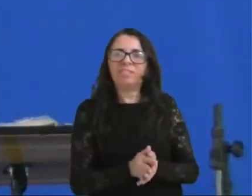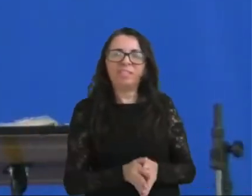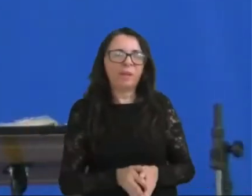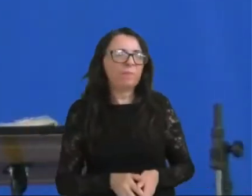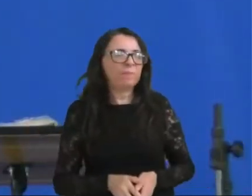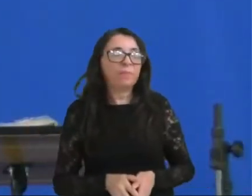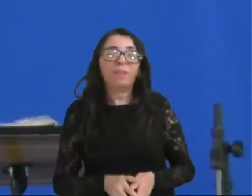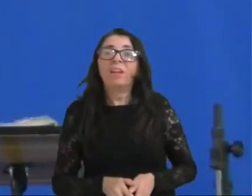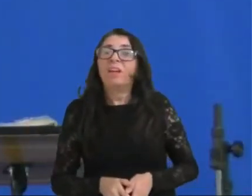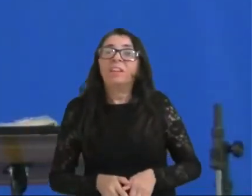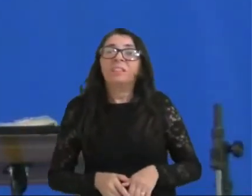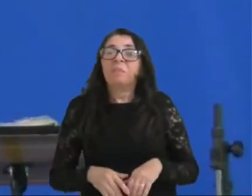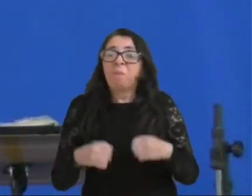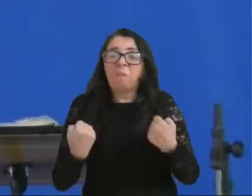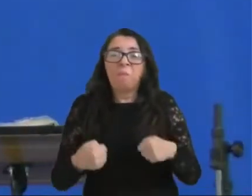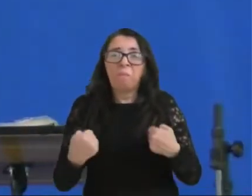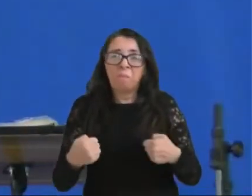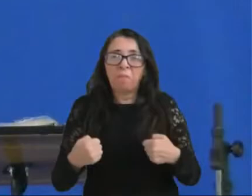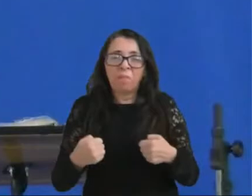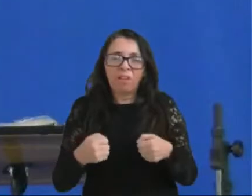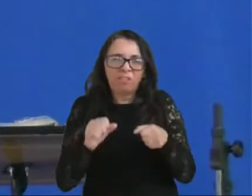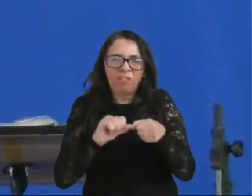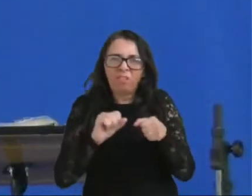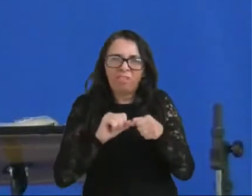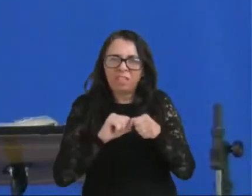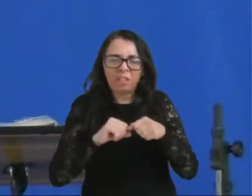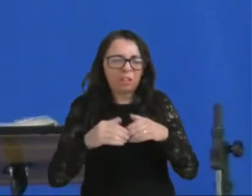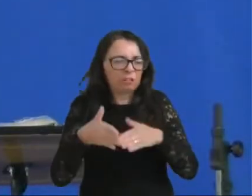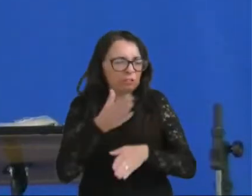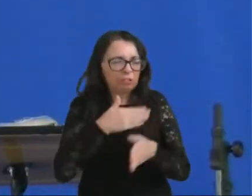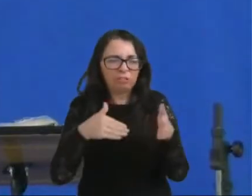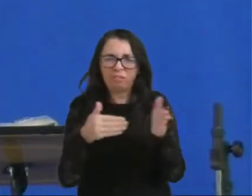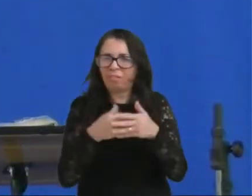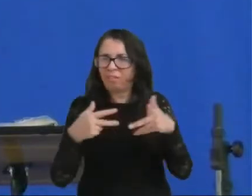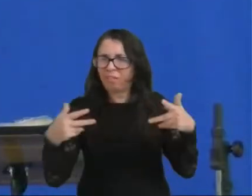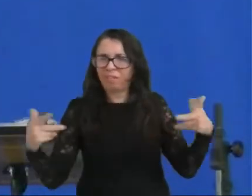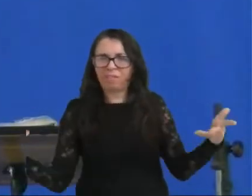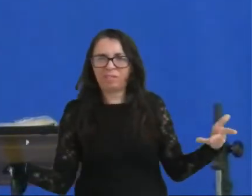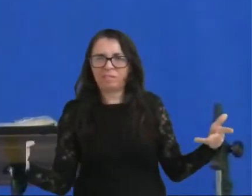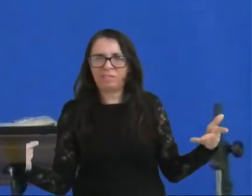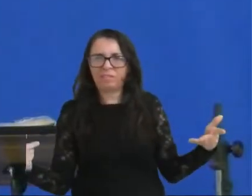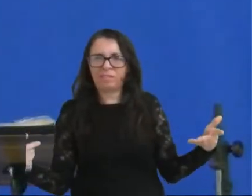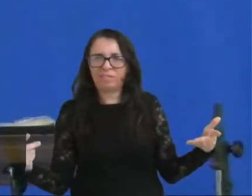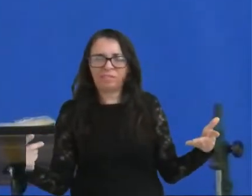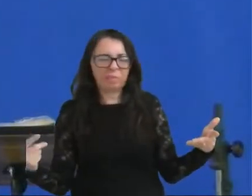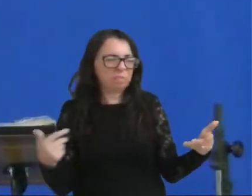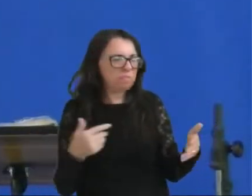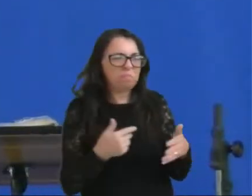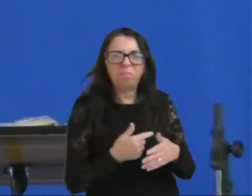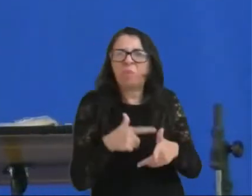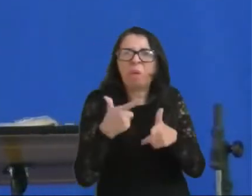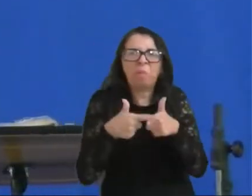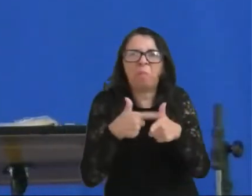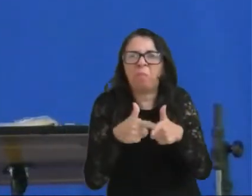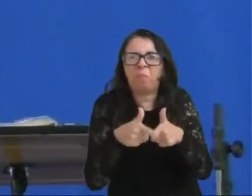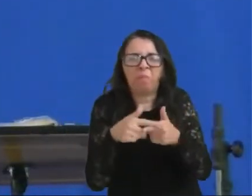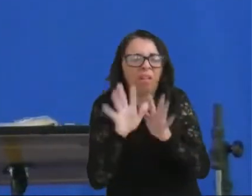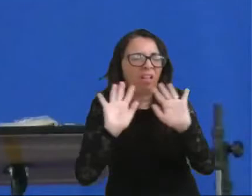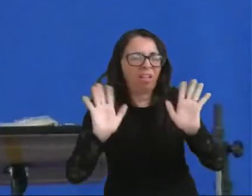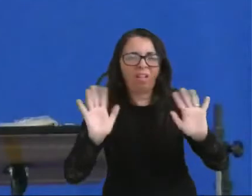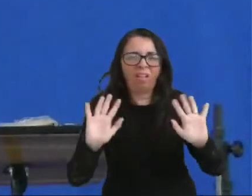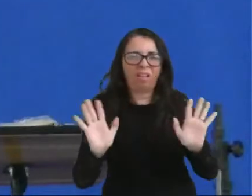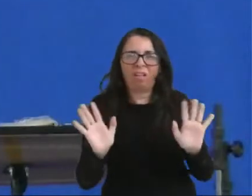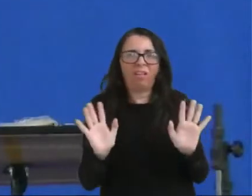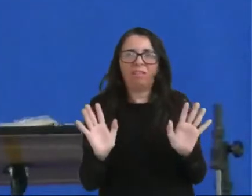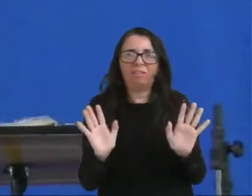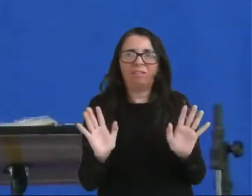Esse evangelho que os nicolaítas pregavam, eles queriam gozar do melhor da igreja, eles